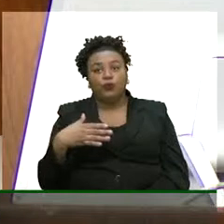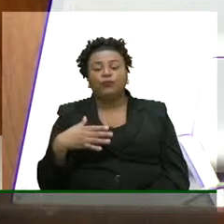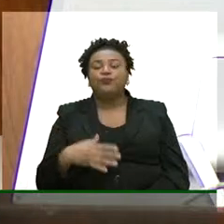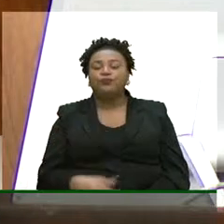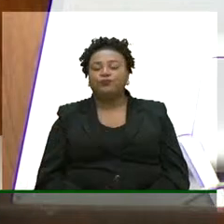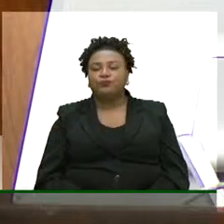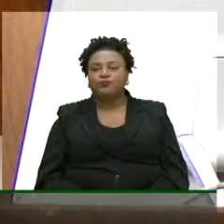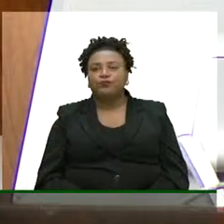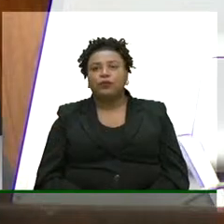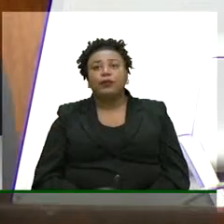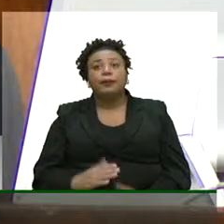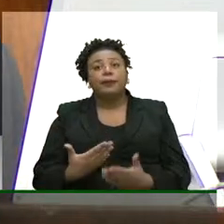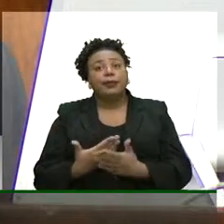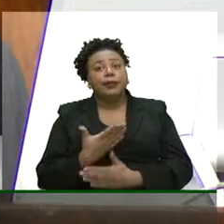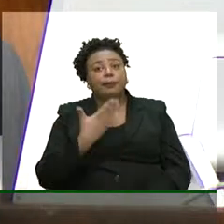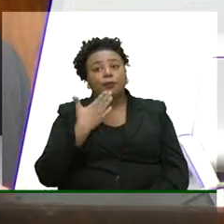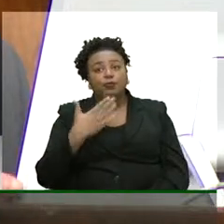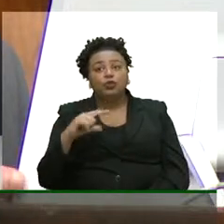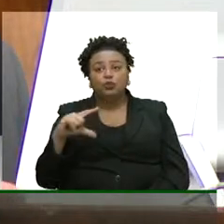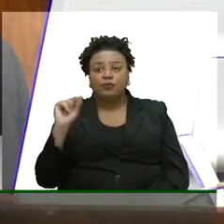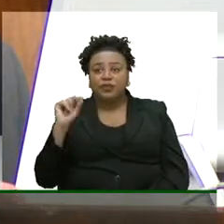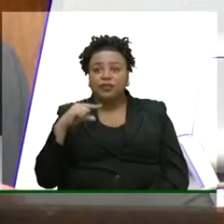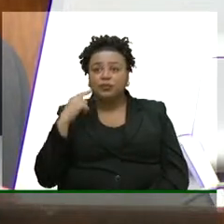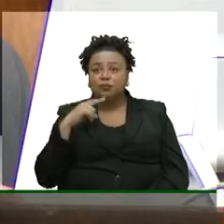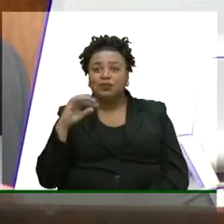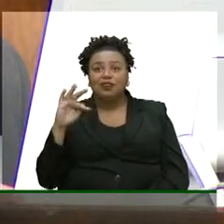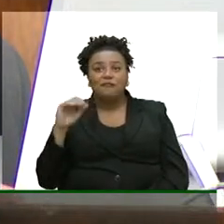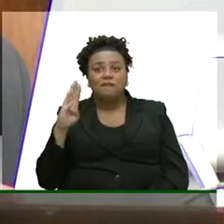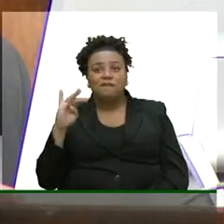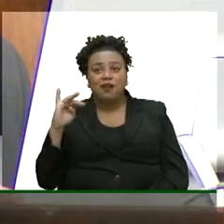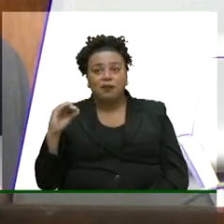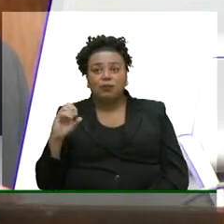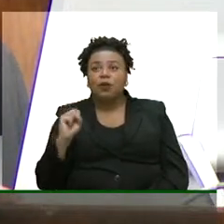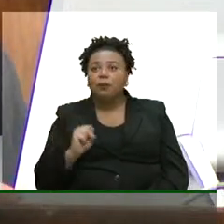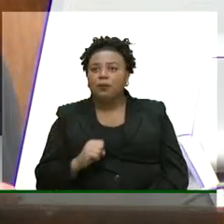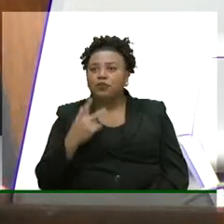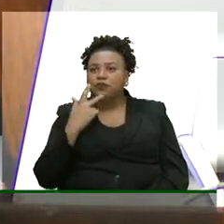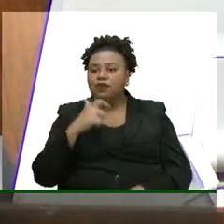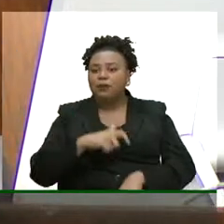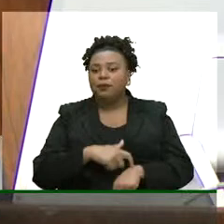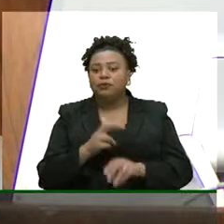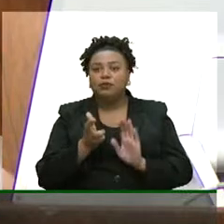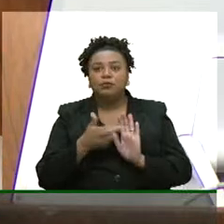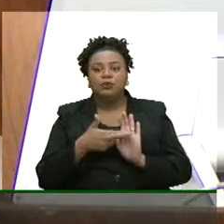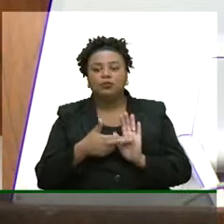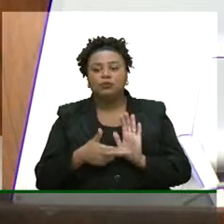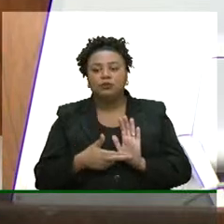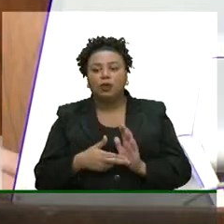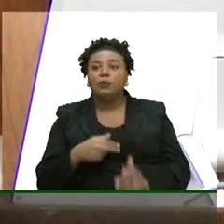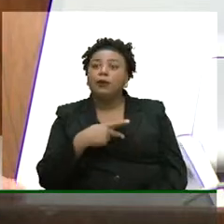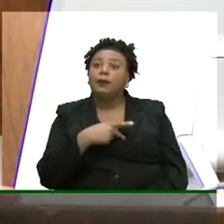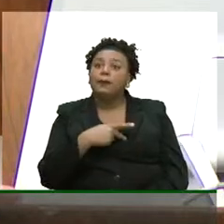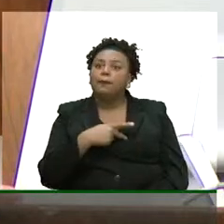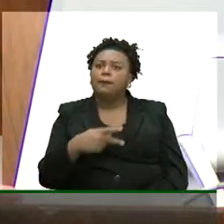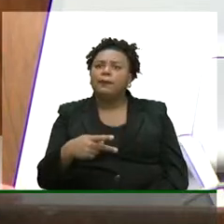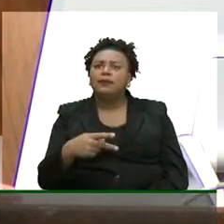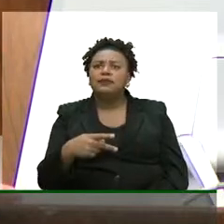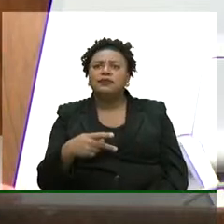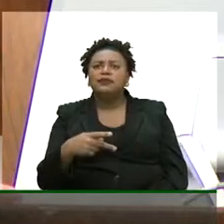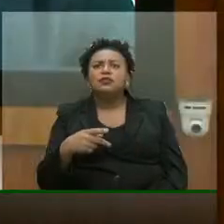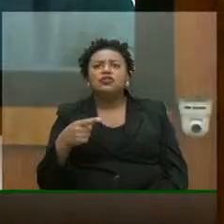para encaminhar o requerimento de preferência. Deputado Fábio Osterman, com a palavra pelo tempo regimental. Presidente, nós estamos